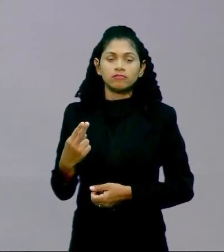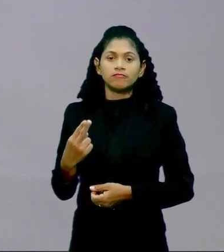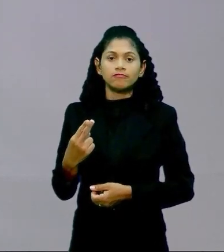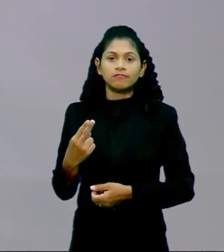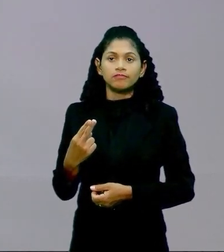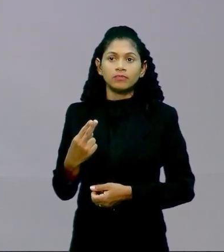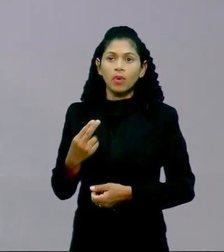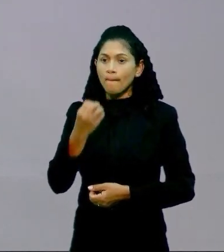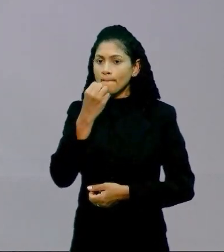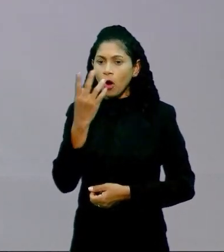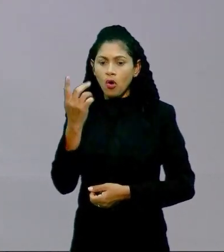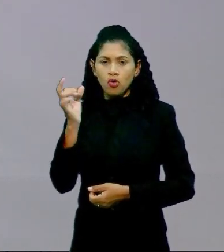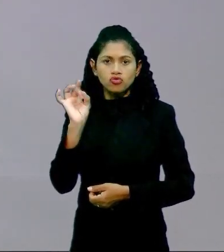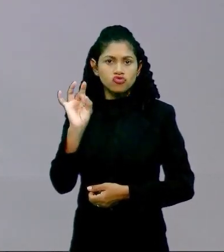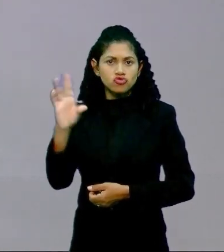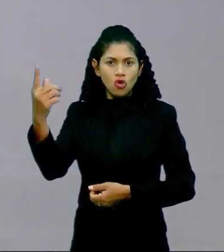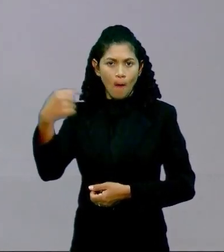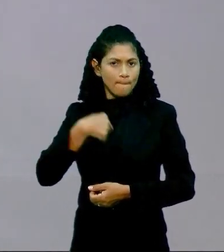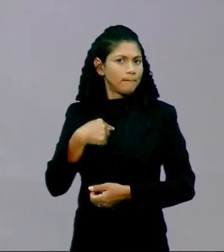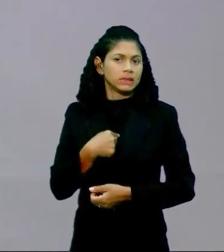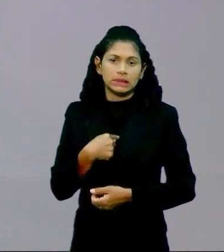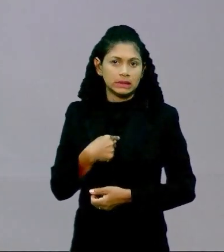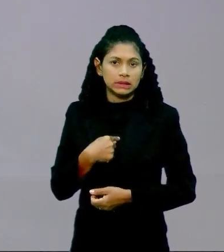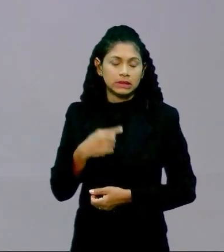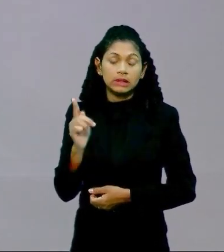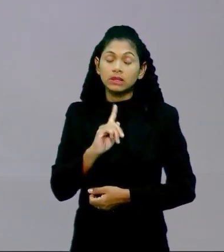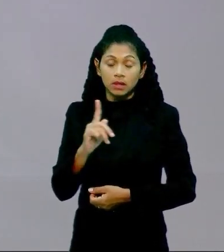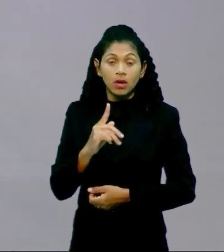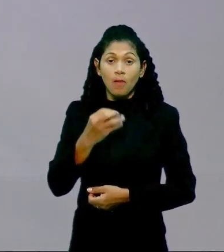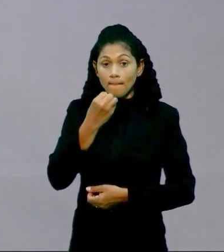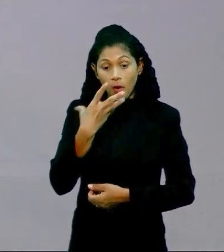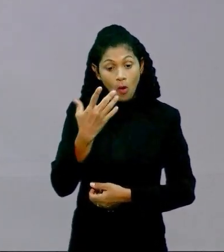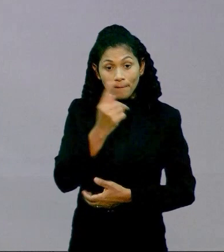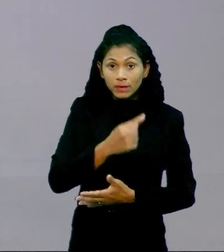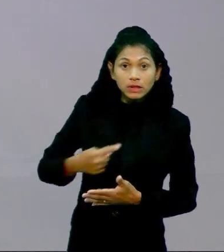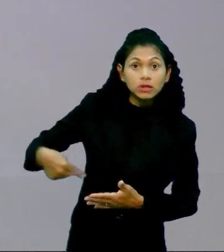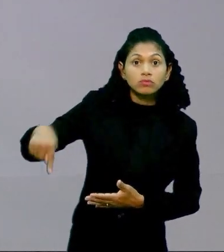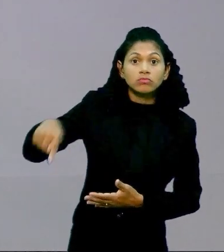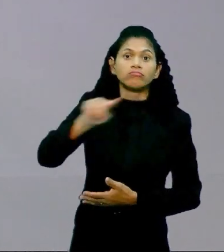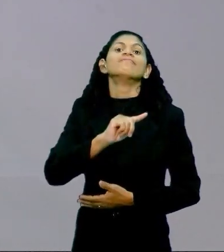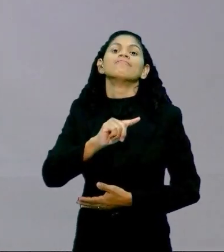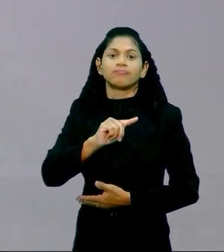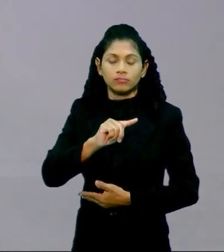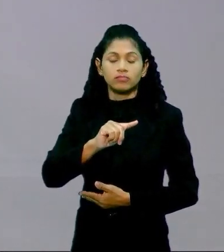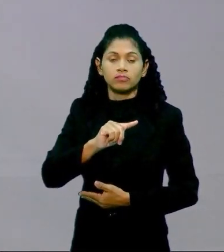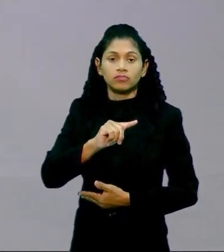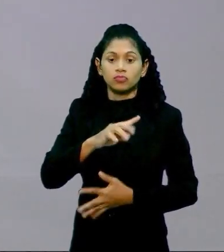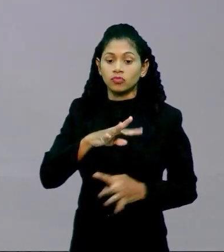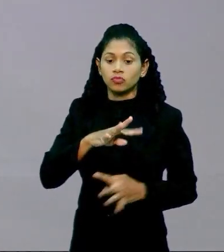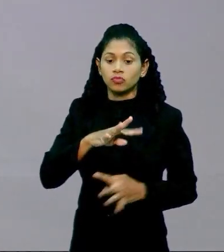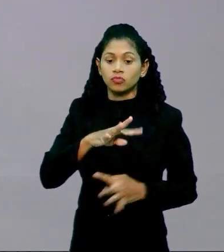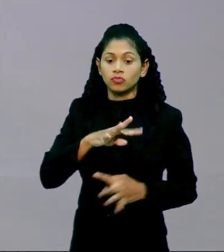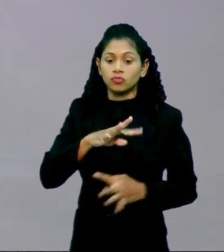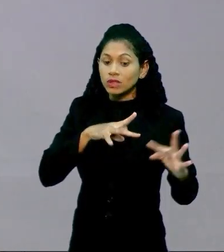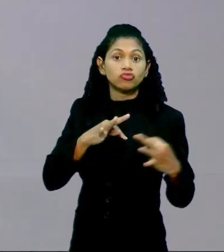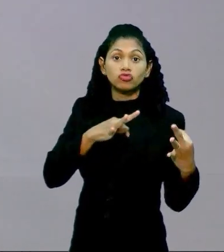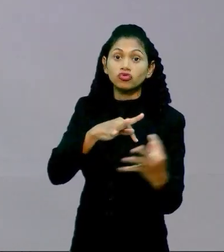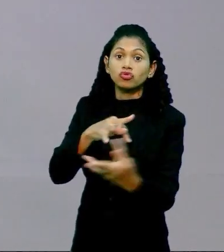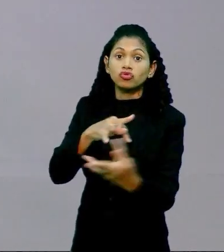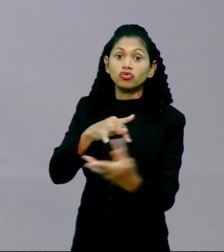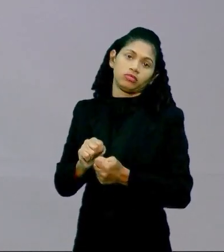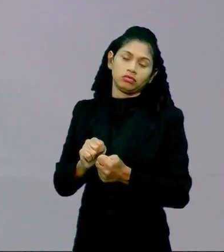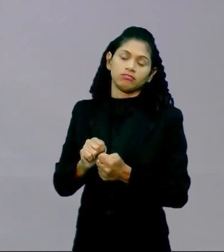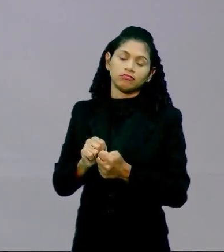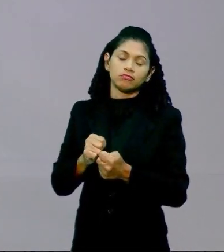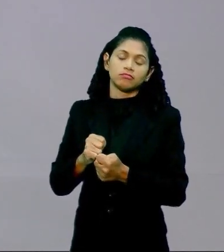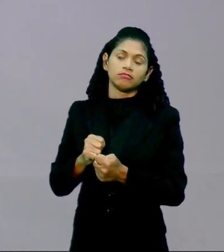se beneficia, ela beneficia os demais. Por quê? Porque muito se fala nessa questão do fumante ativo e fumante passivo.